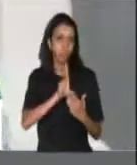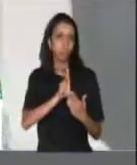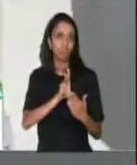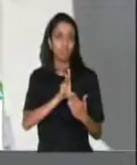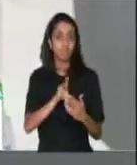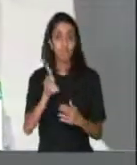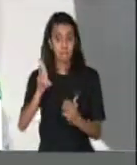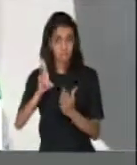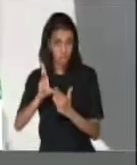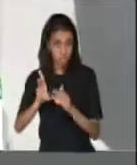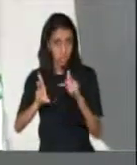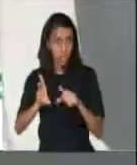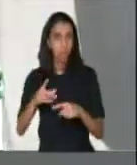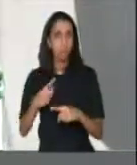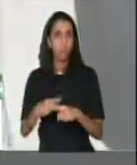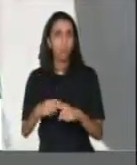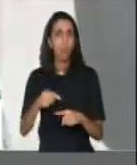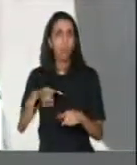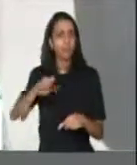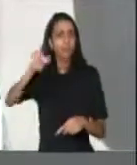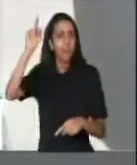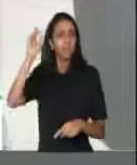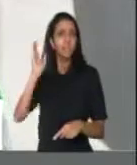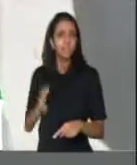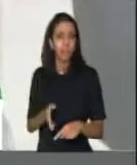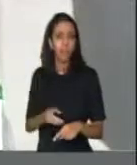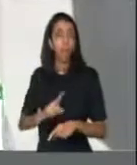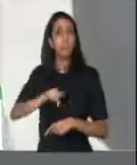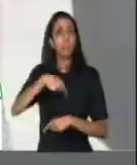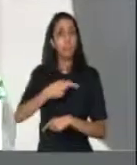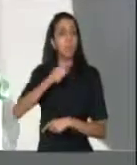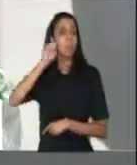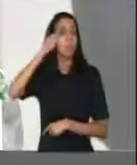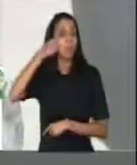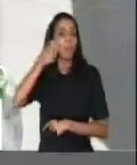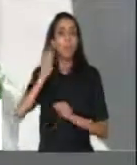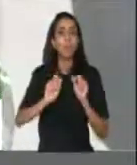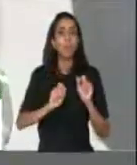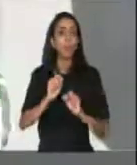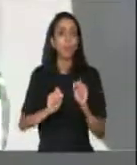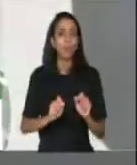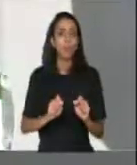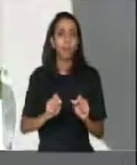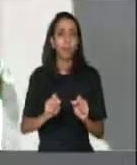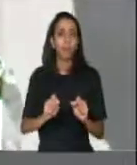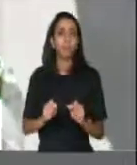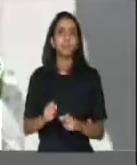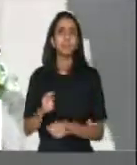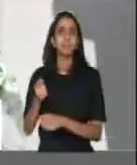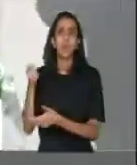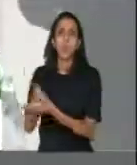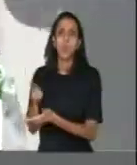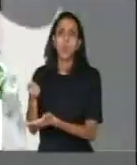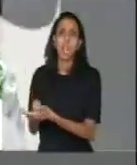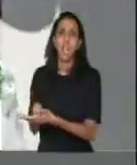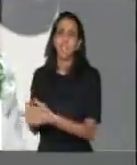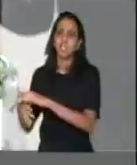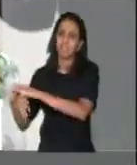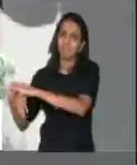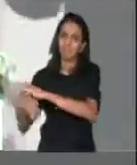O indígena porque aqui estava e os negros que foram praticamente trazidos à força,